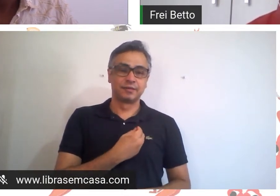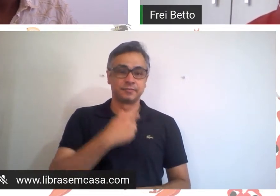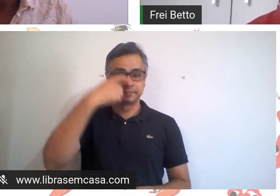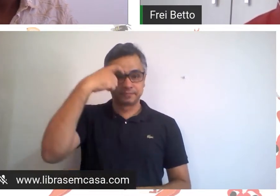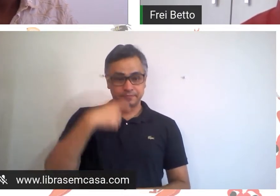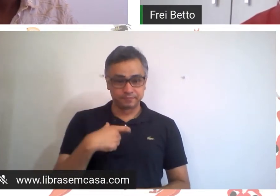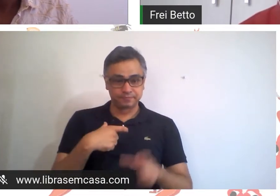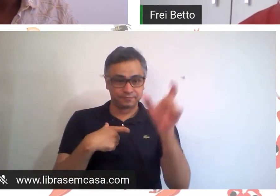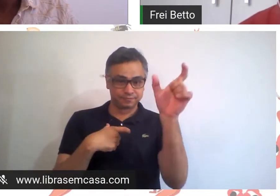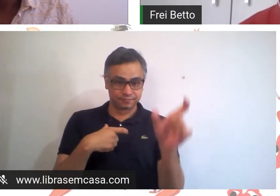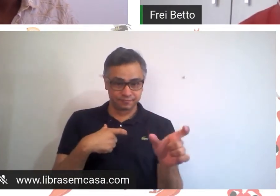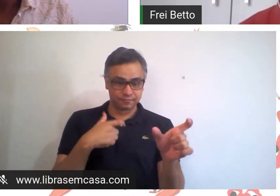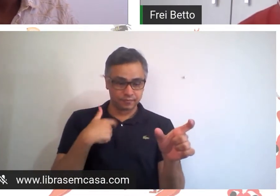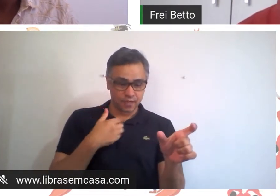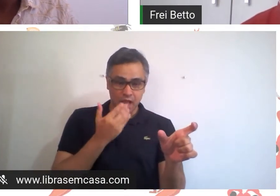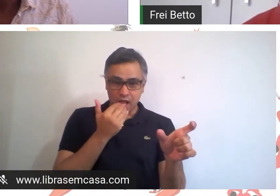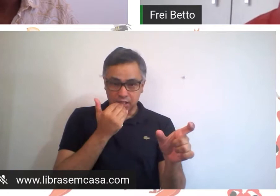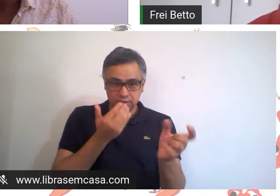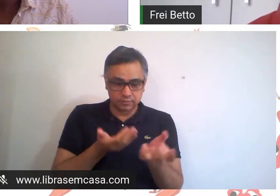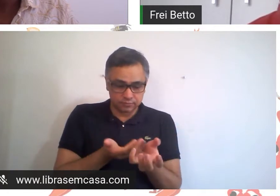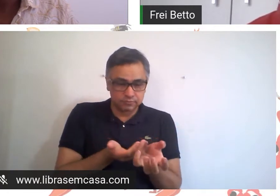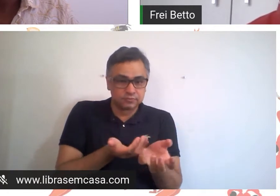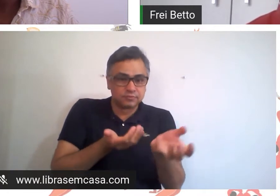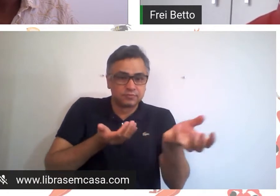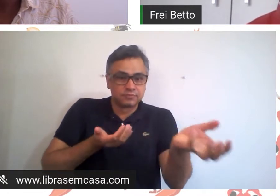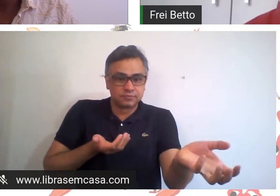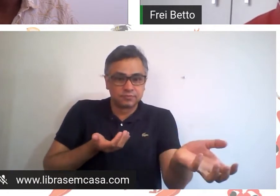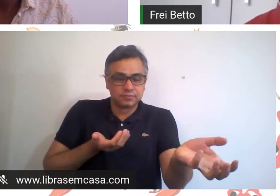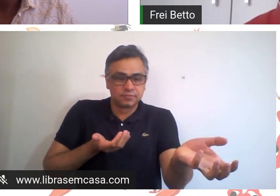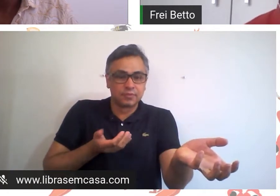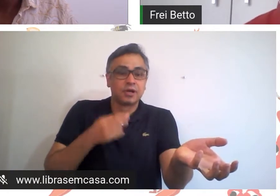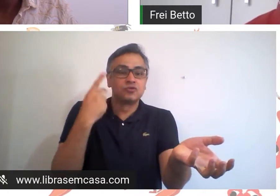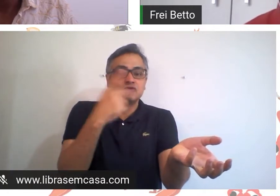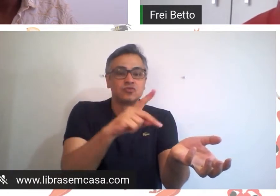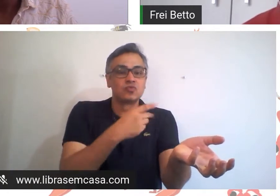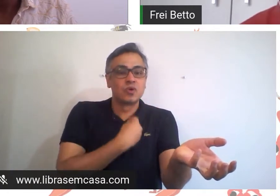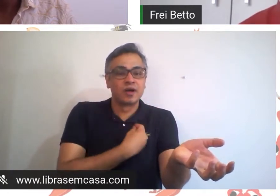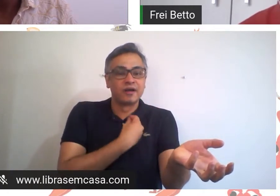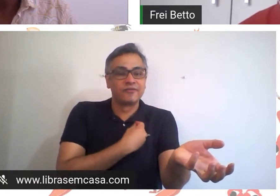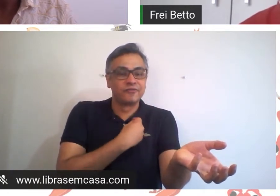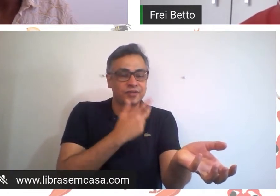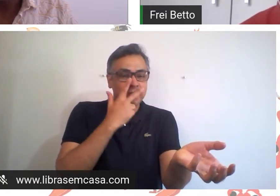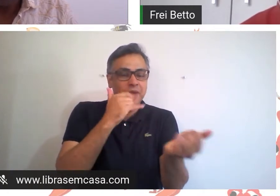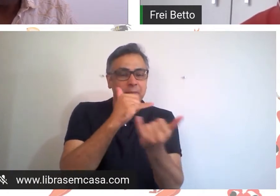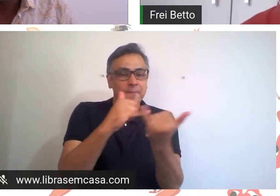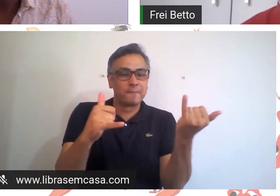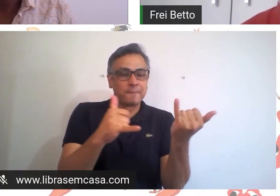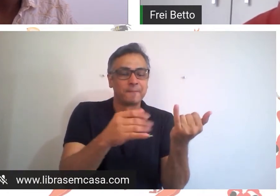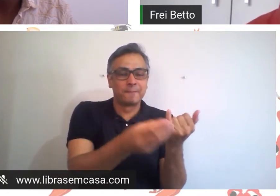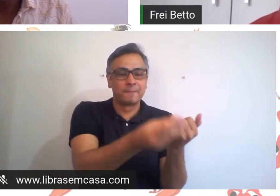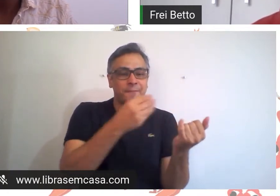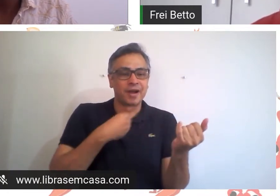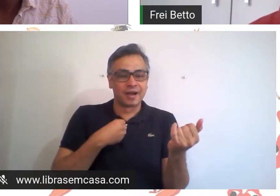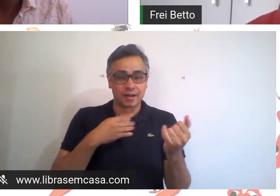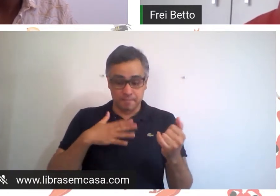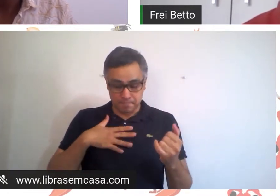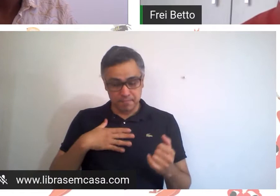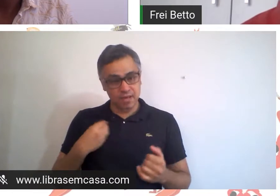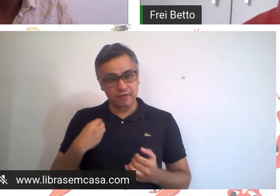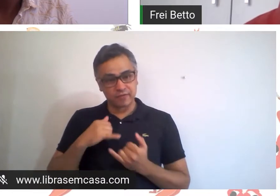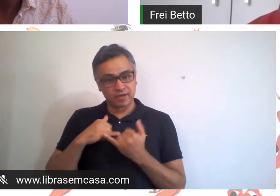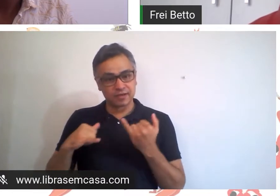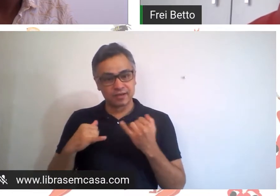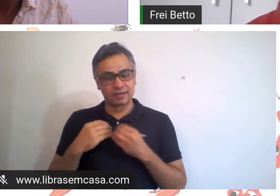refeição, você me dá um pouco da sua vida, eu te dou um pouco da minha vida. Nós